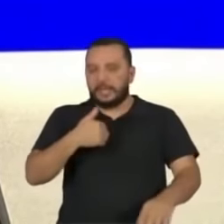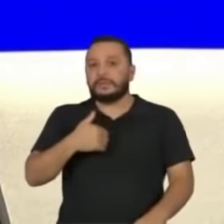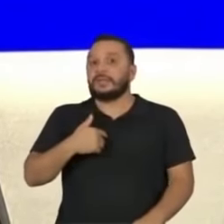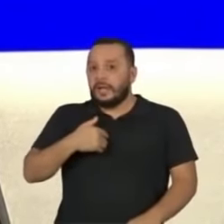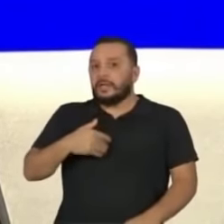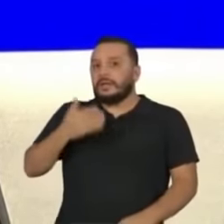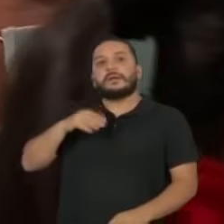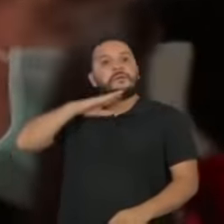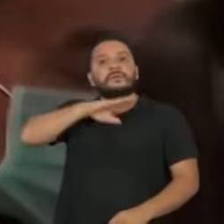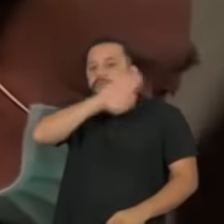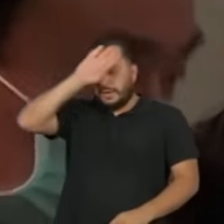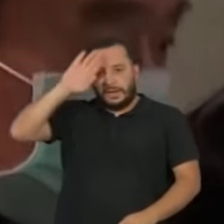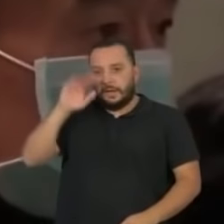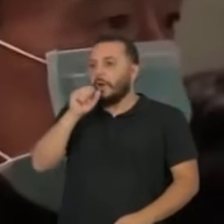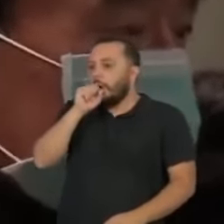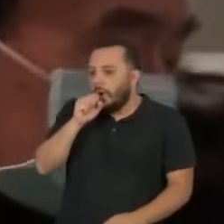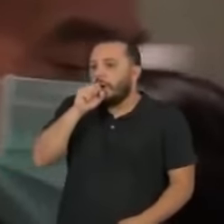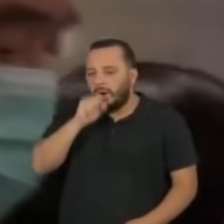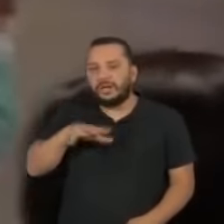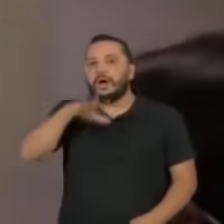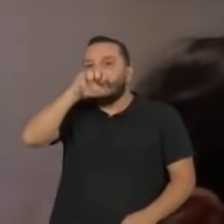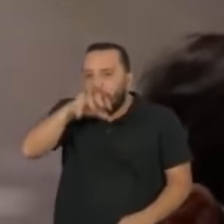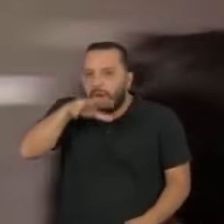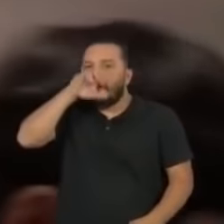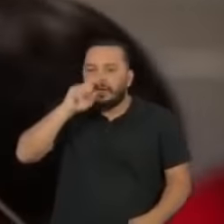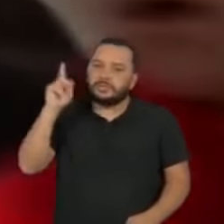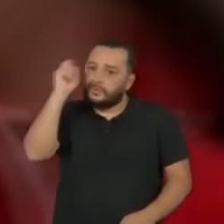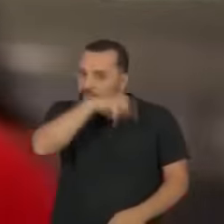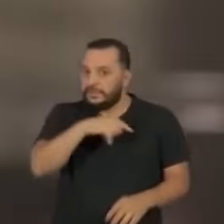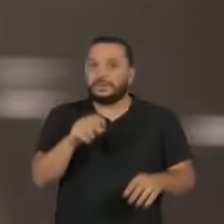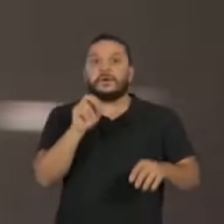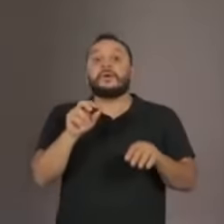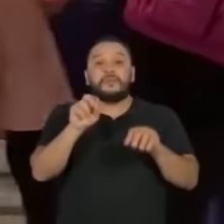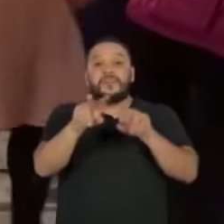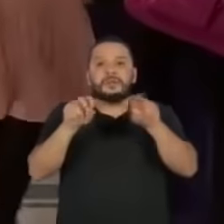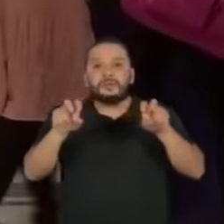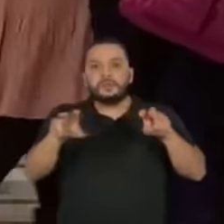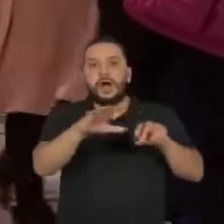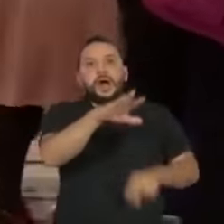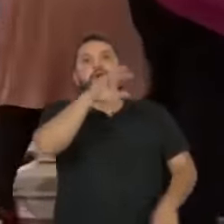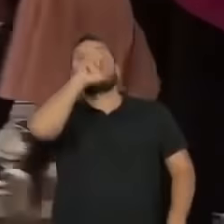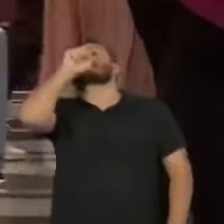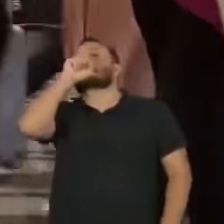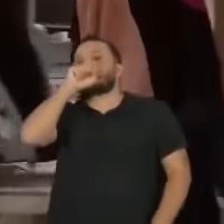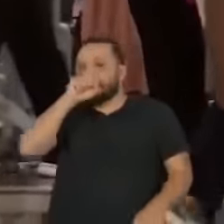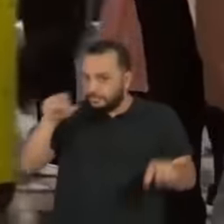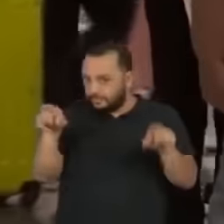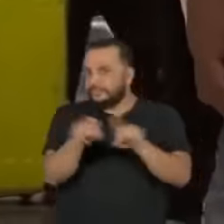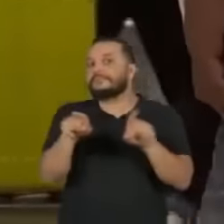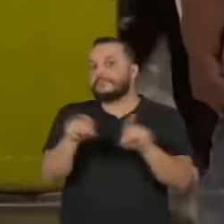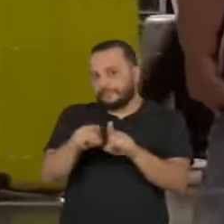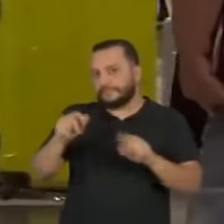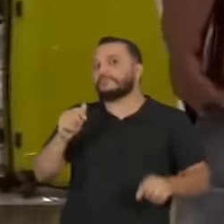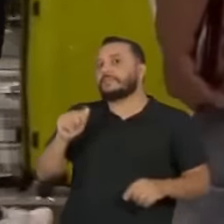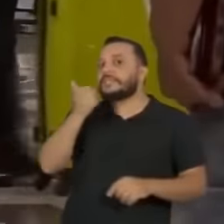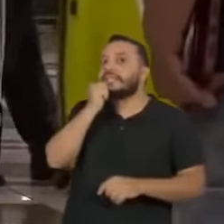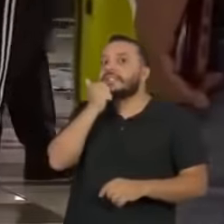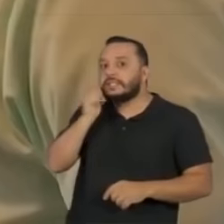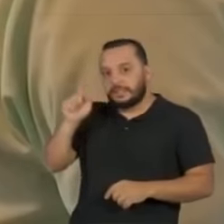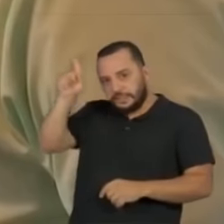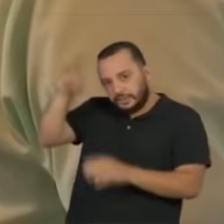dificuldade respiratória. Há evidências de que o vírus é transmitido pela respiração e enquanto cientistas alemães desenvolvem